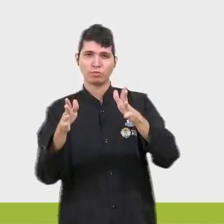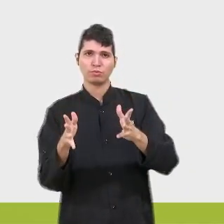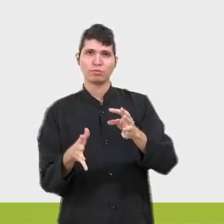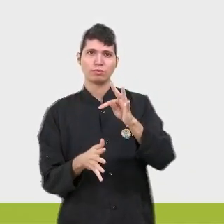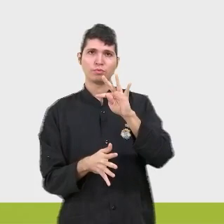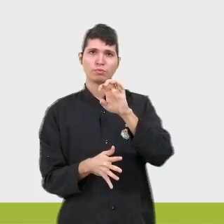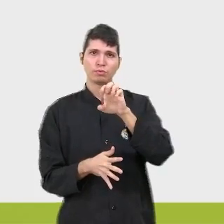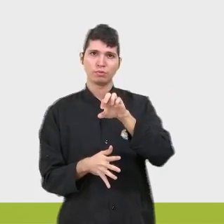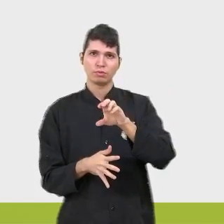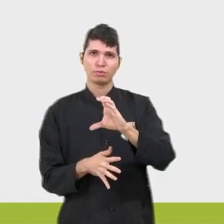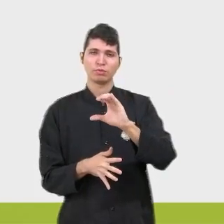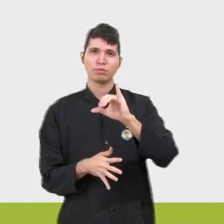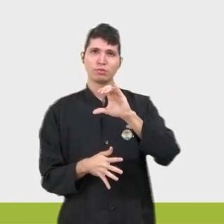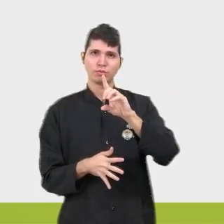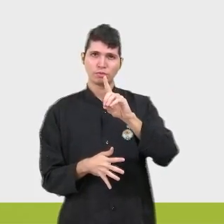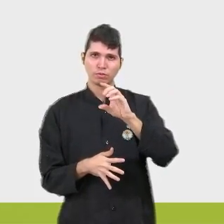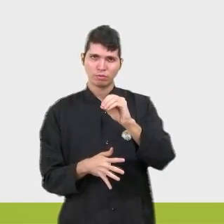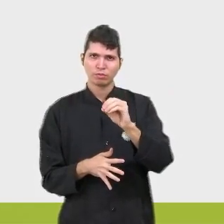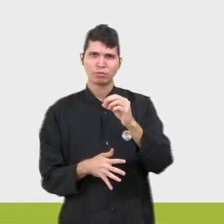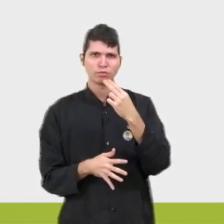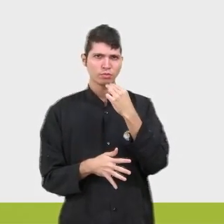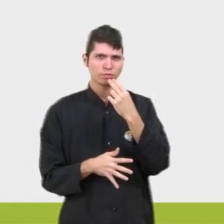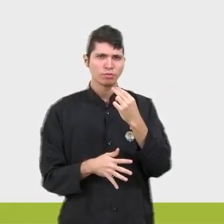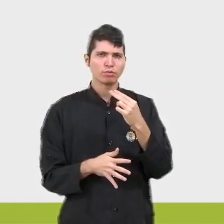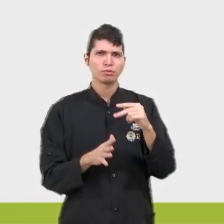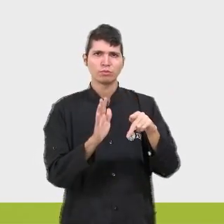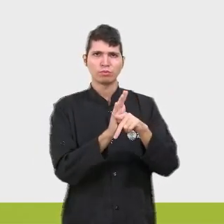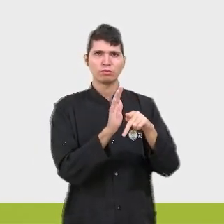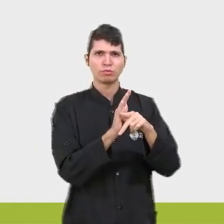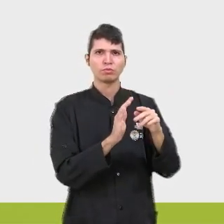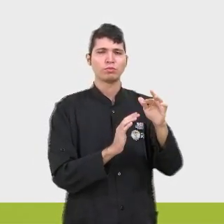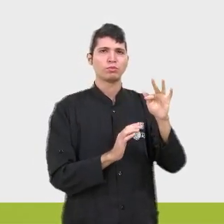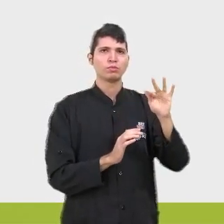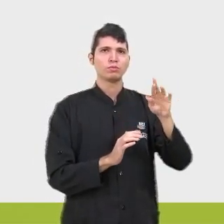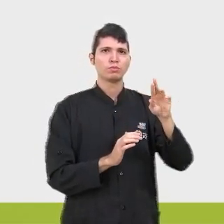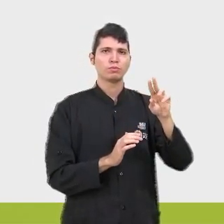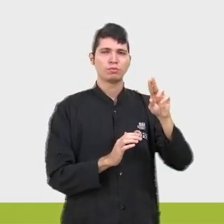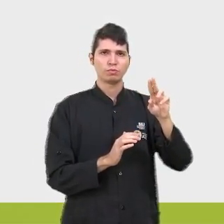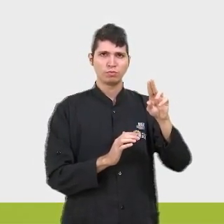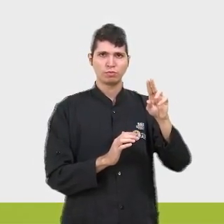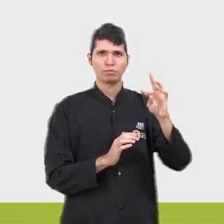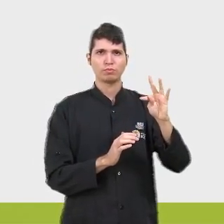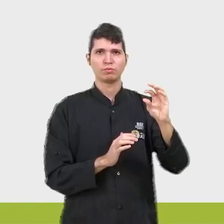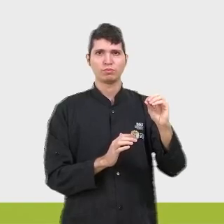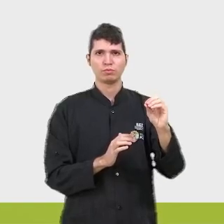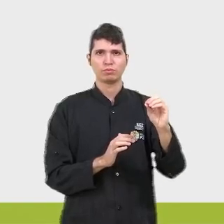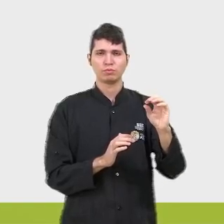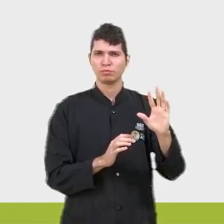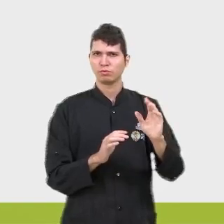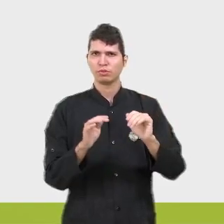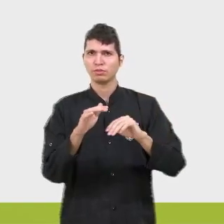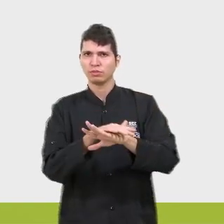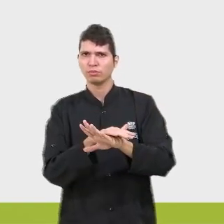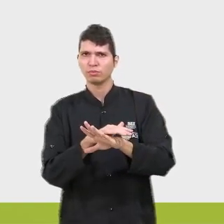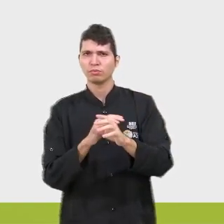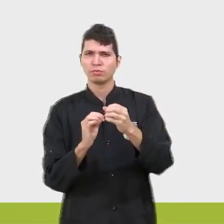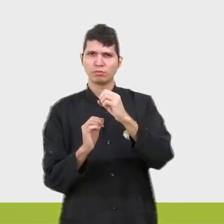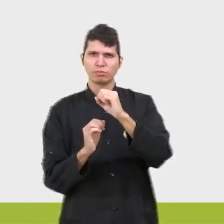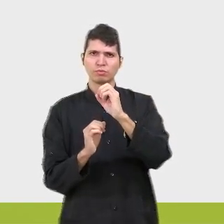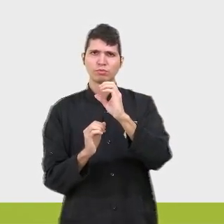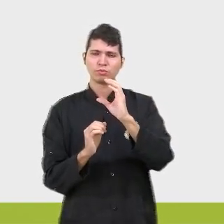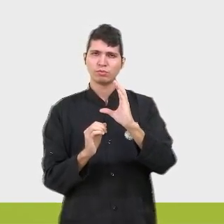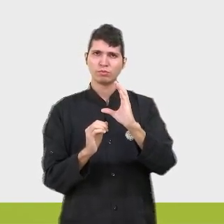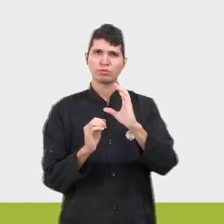que servia de quê? Nutrição para o fruto? Para o fruto, não. Reserva para o embrião? Opa! Revestimento?